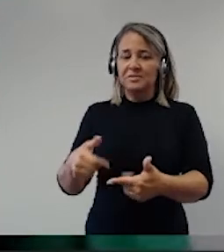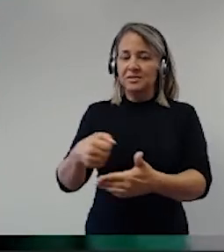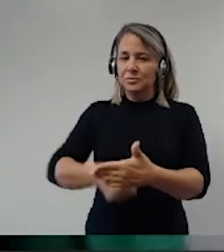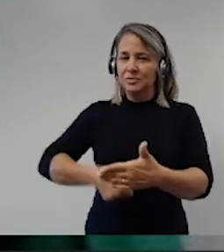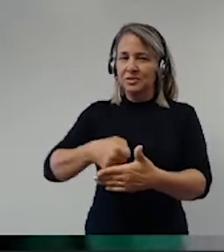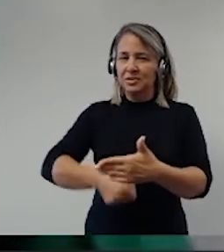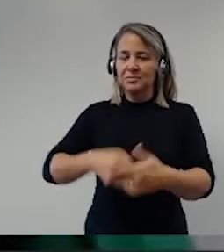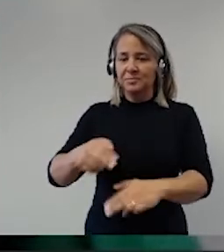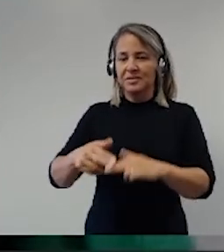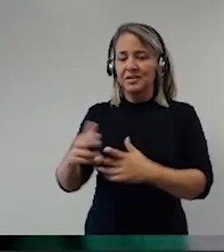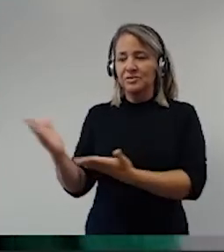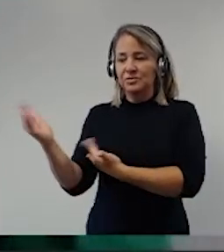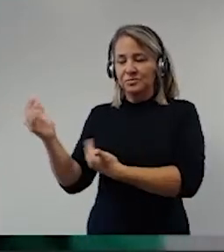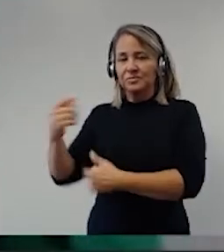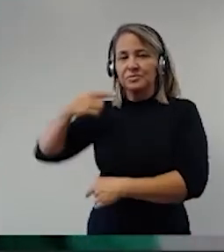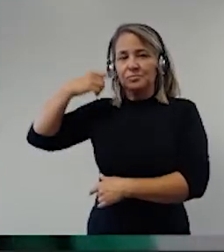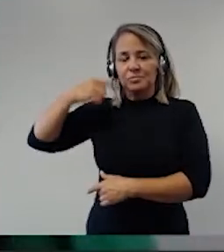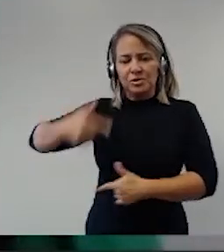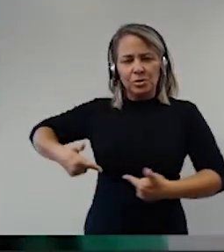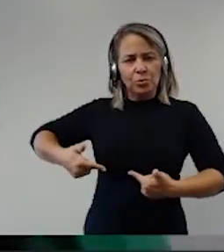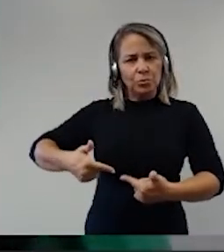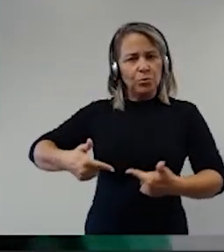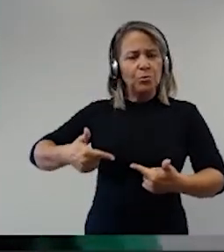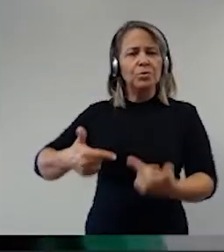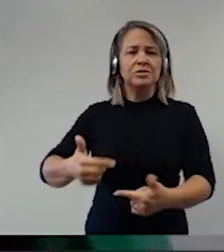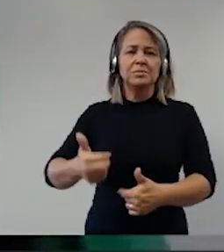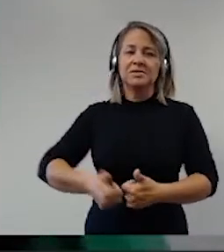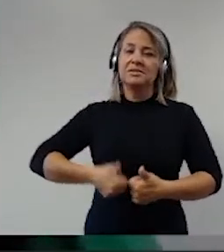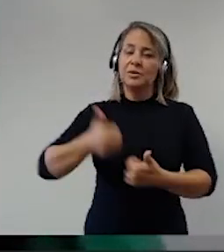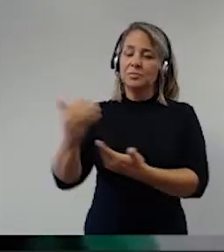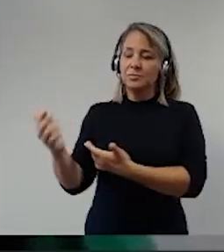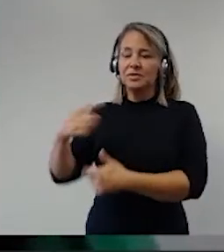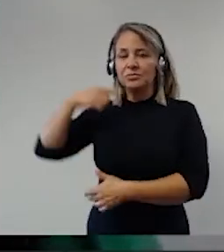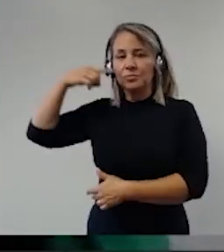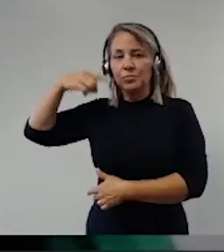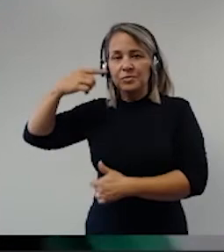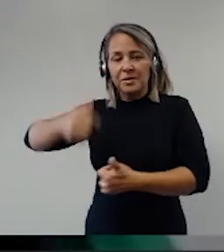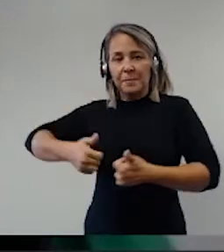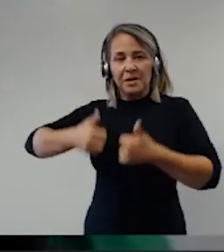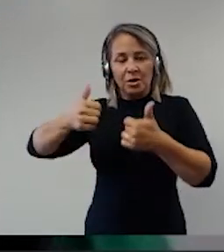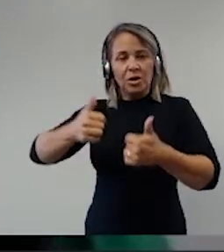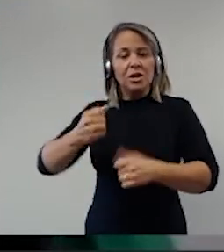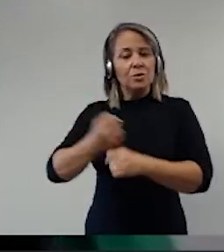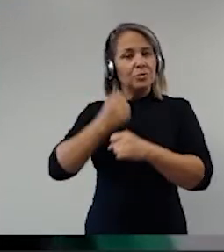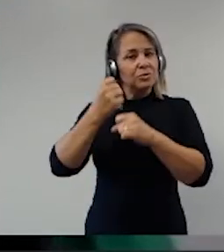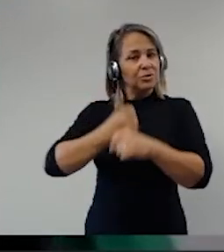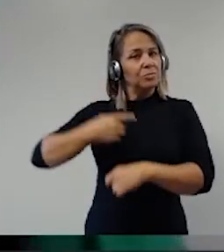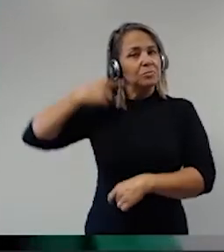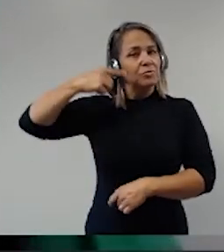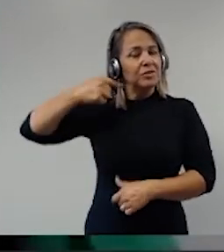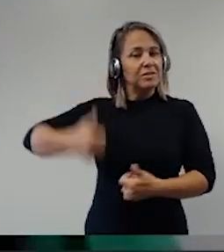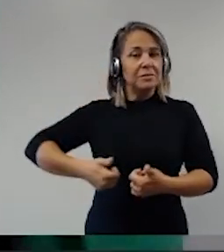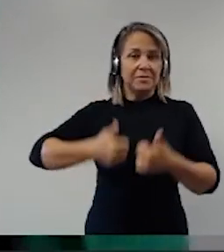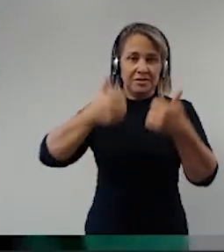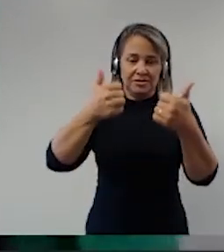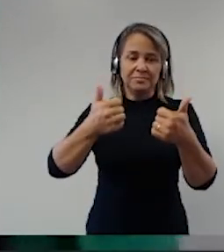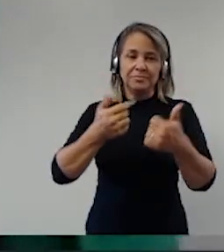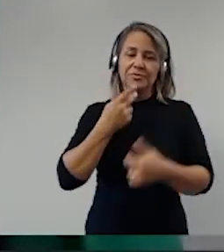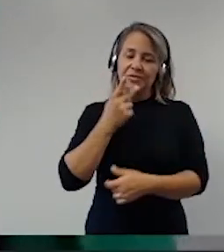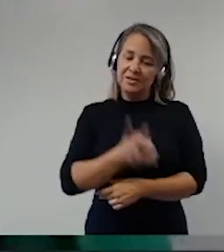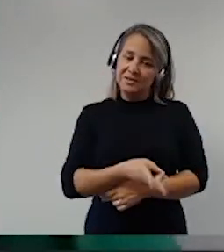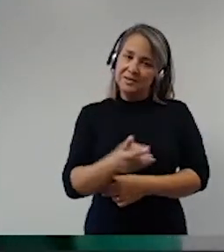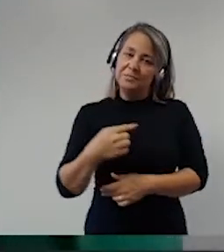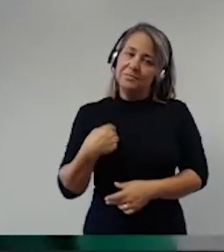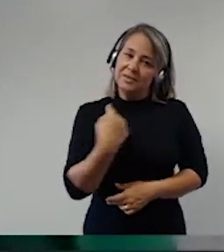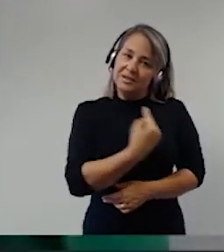jovem advocacia que luta por uma advocacia melhor, que quer construir uma advocacia melhor. Eu costumo dizer que